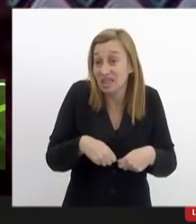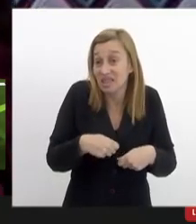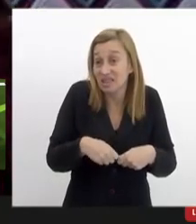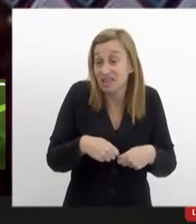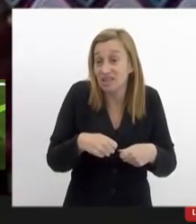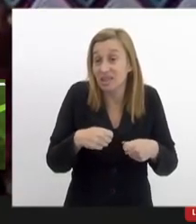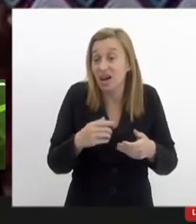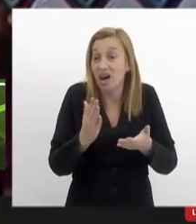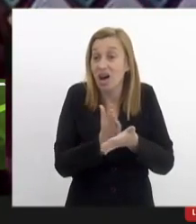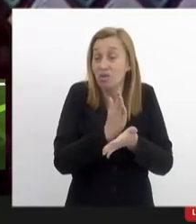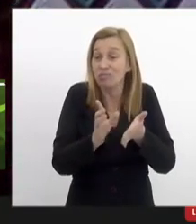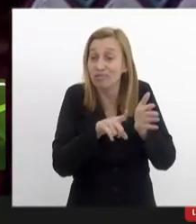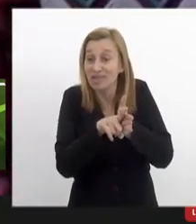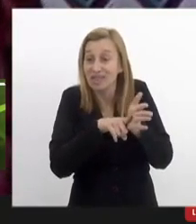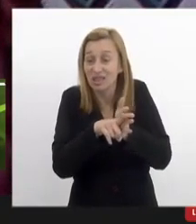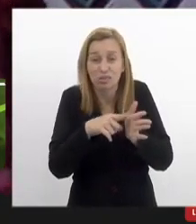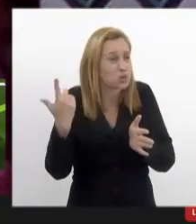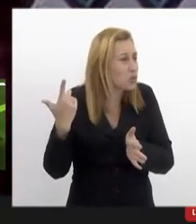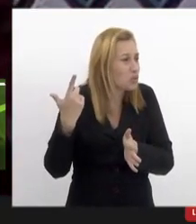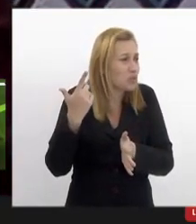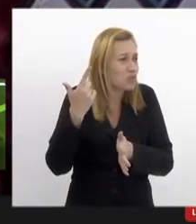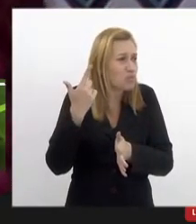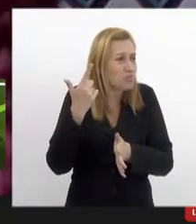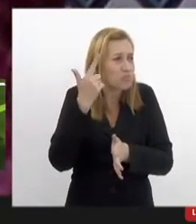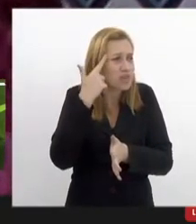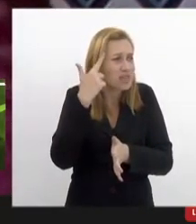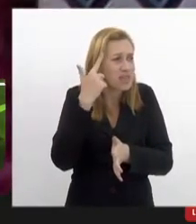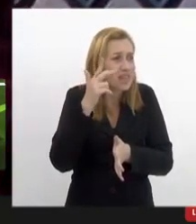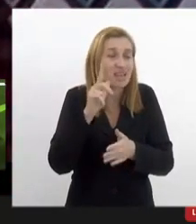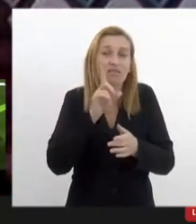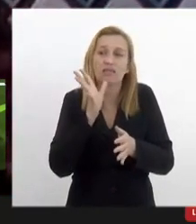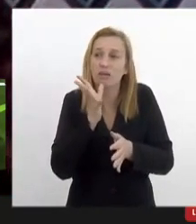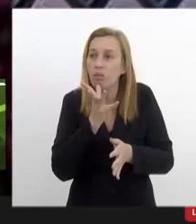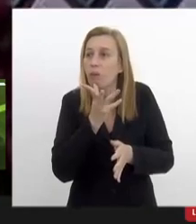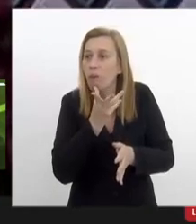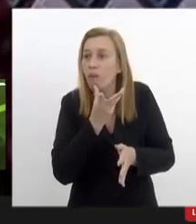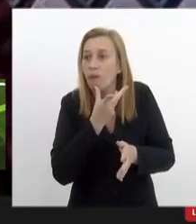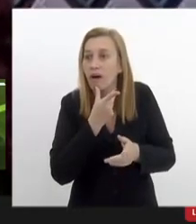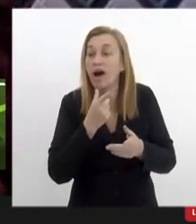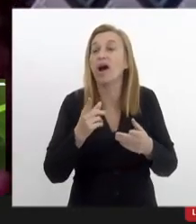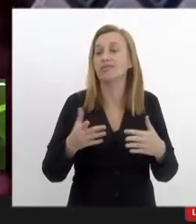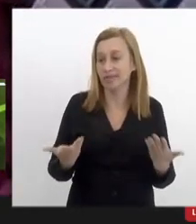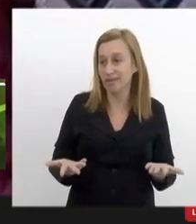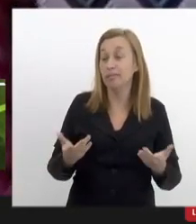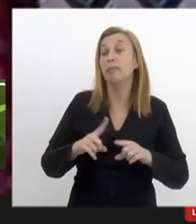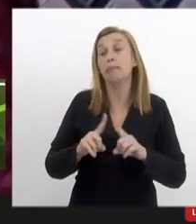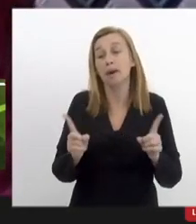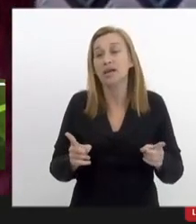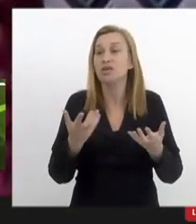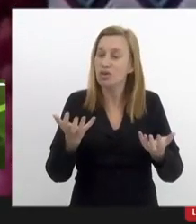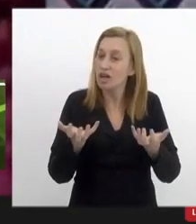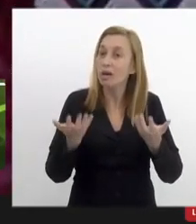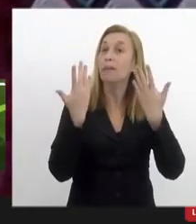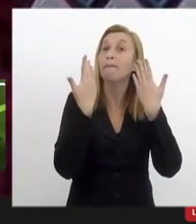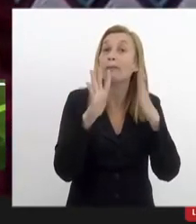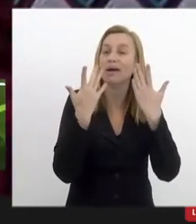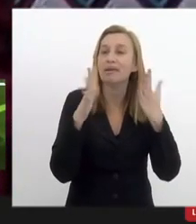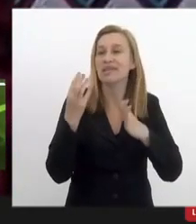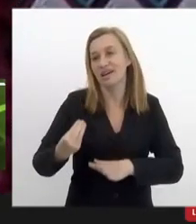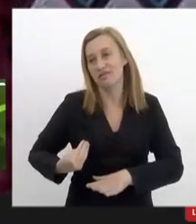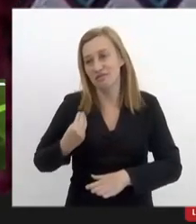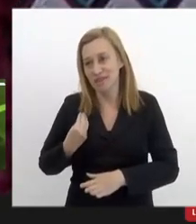alguns exames e não achei que ia demorar tanto quanto aconteceu. Mas eu quero saudar aqui a